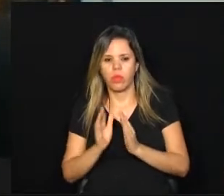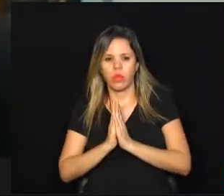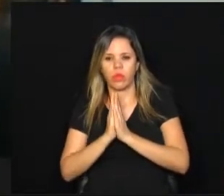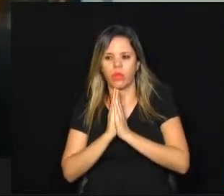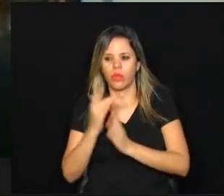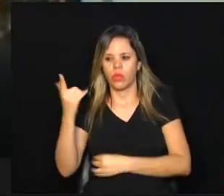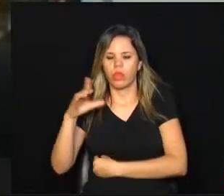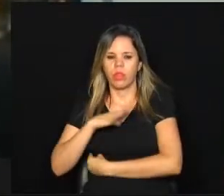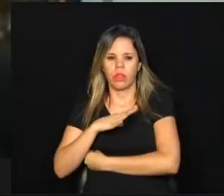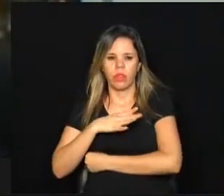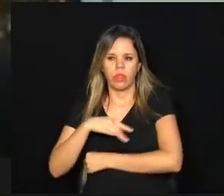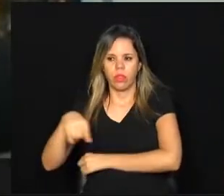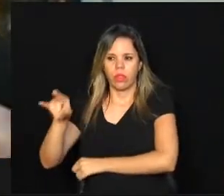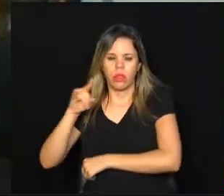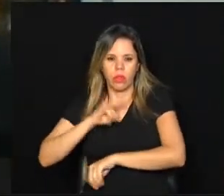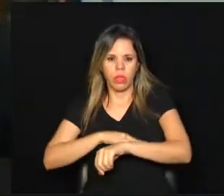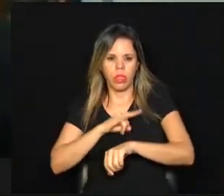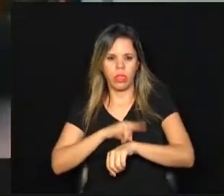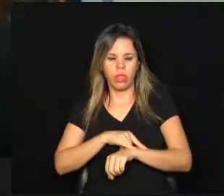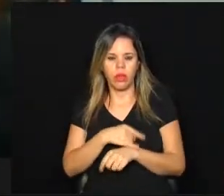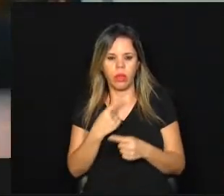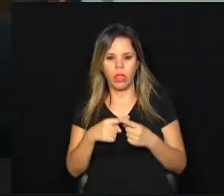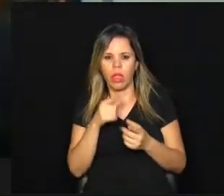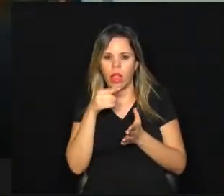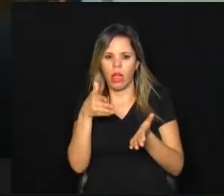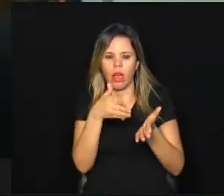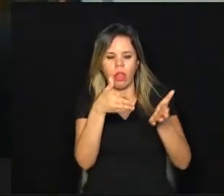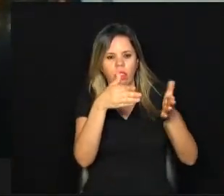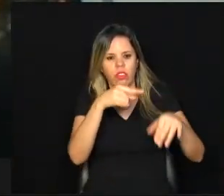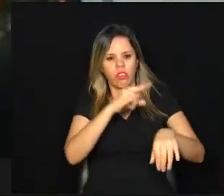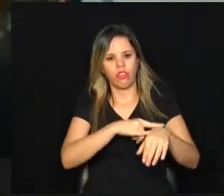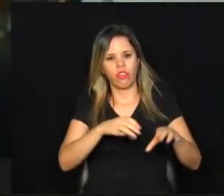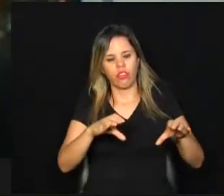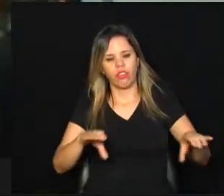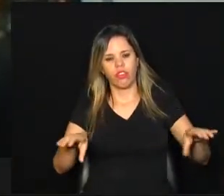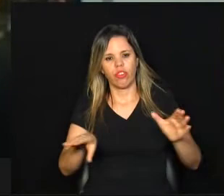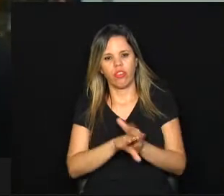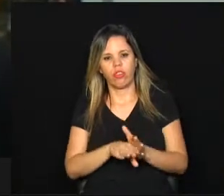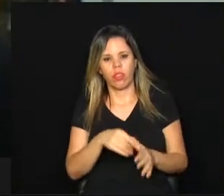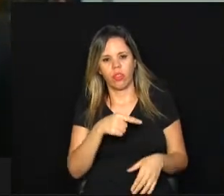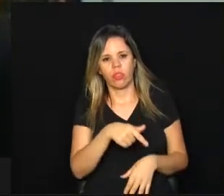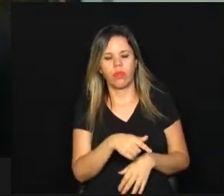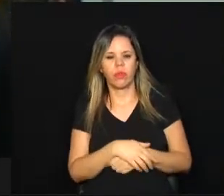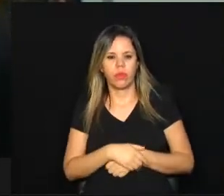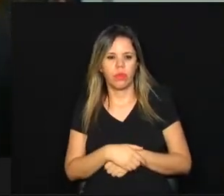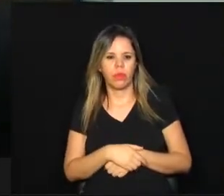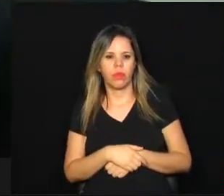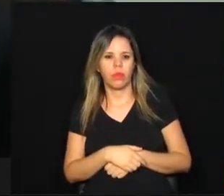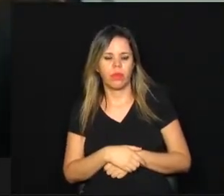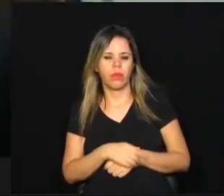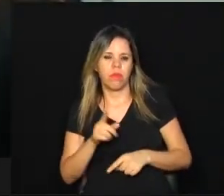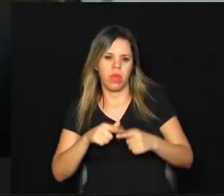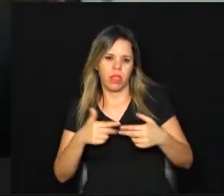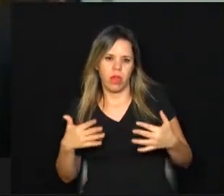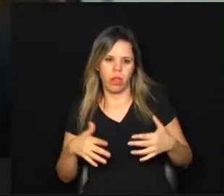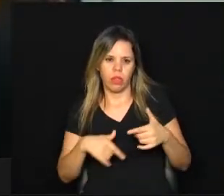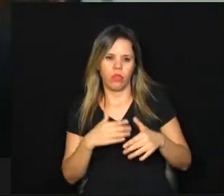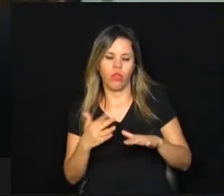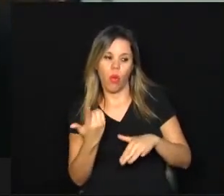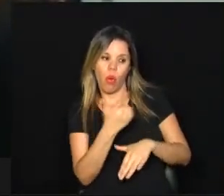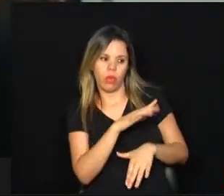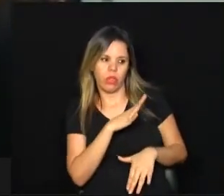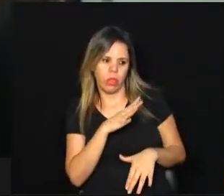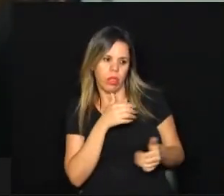município de cima ir ao banheiro, porque a água, o esgoto do município de cima acaba sendo a matéria-prima para o de baixo.